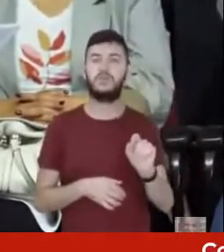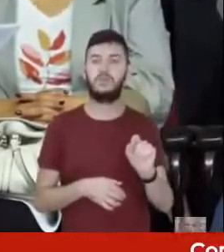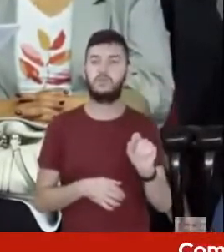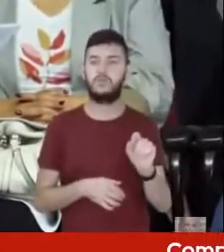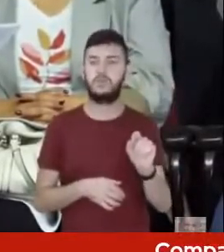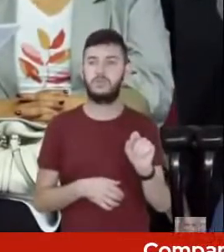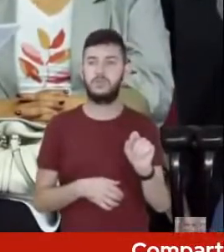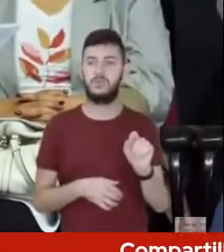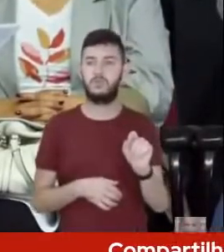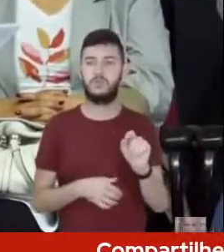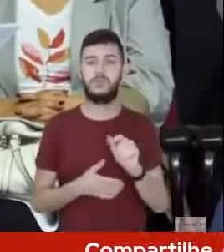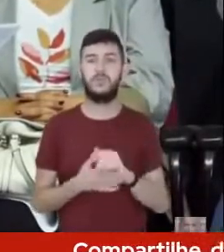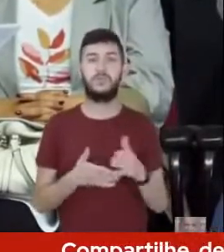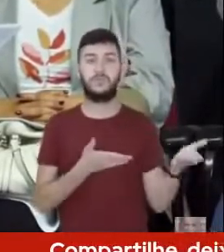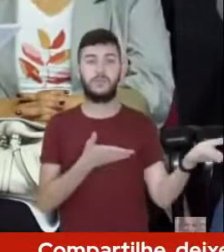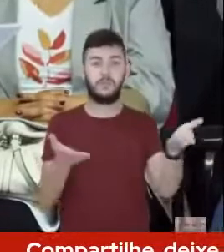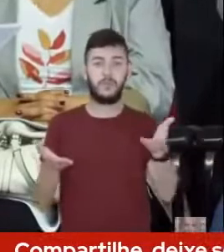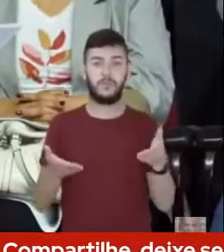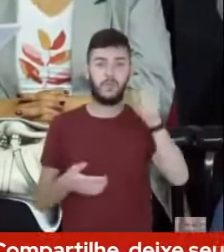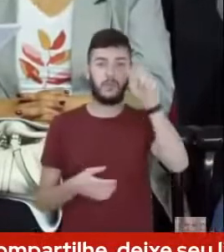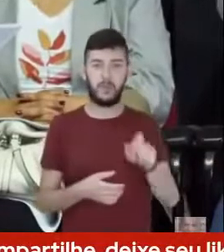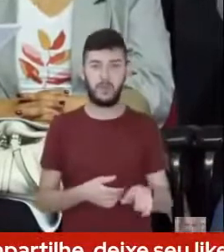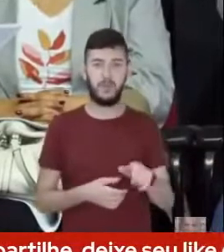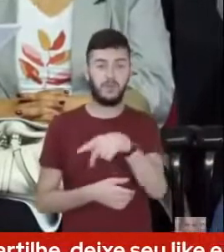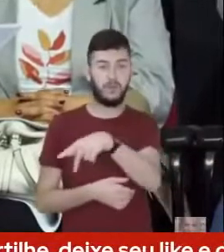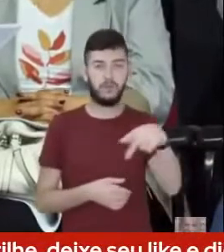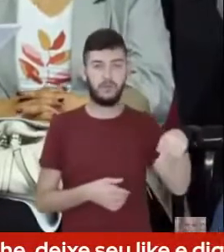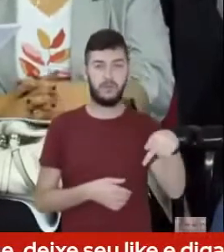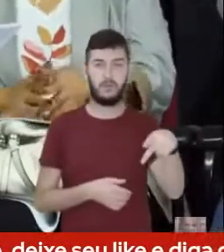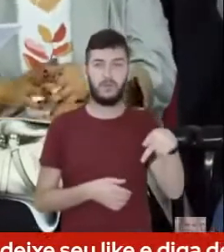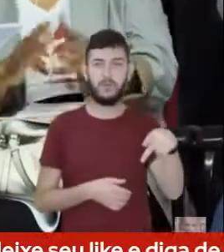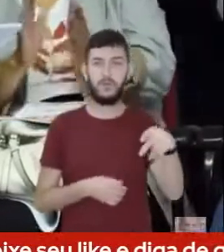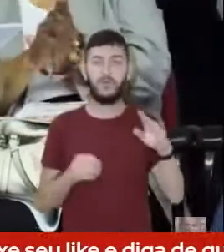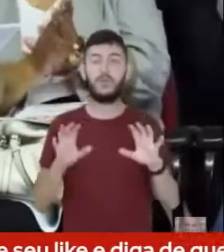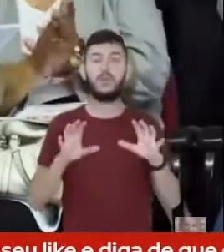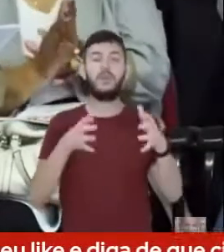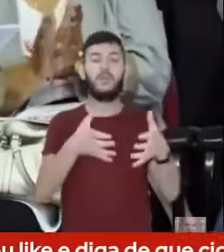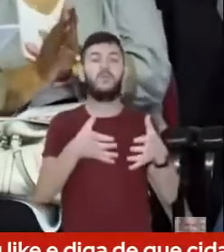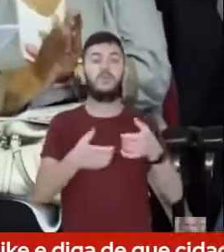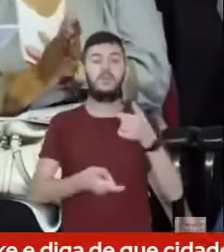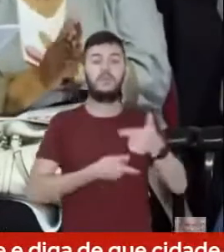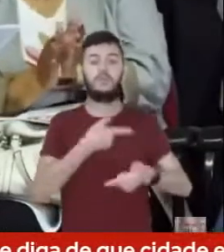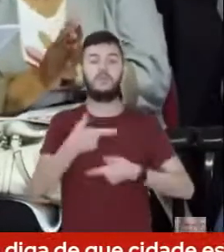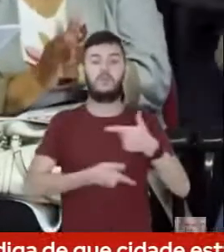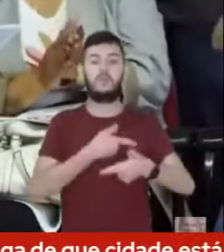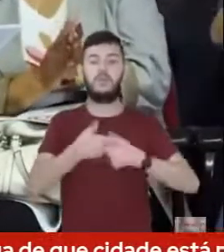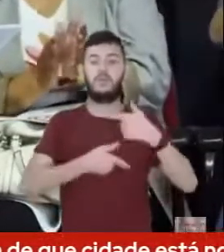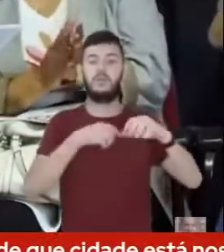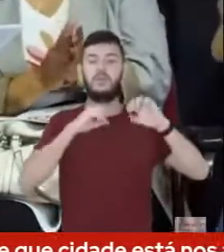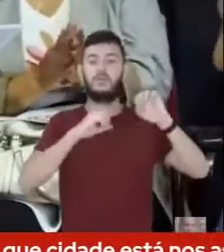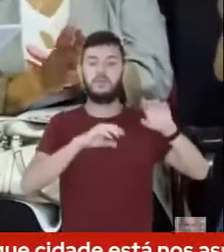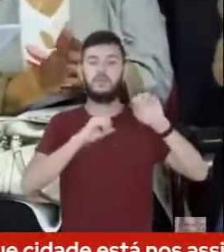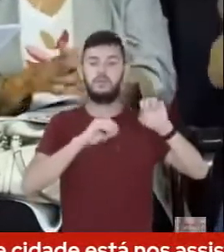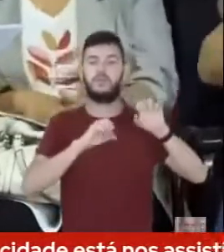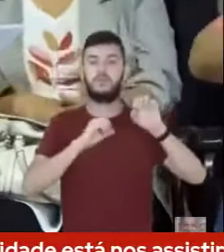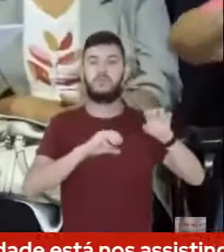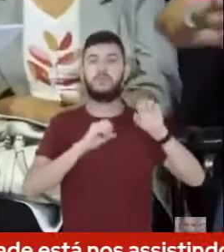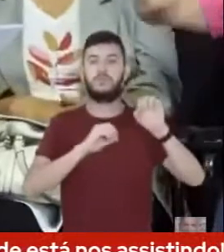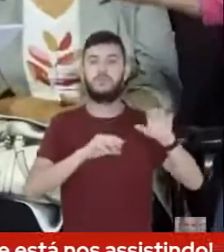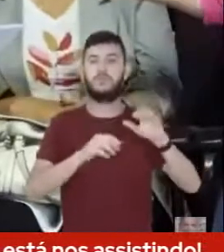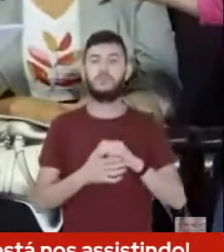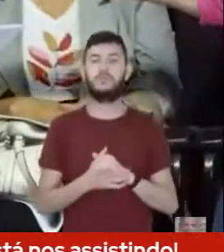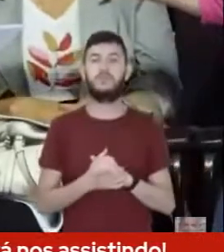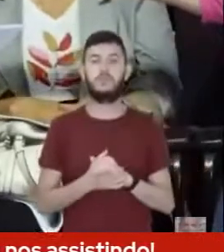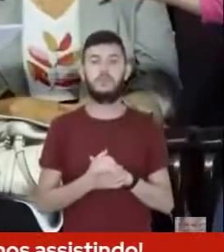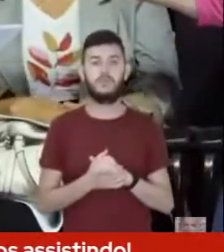é o presidente da Confederação Nacional dos Trabalhadores de Educação, nossa CNTE. E chamar também nosso querido